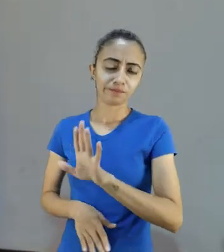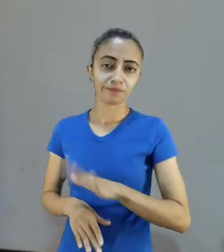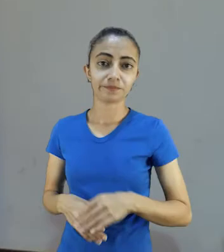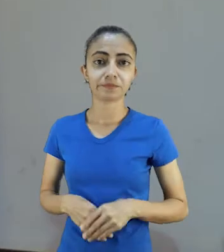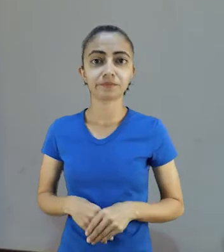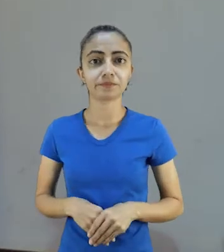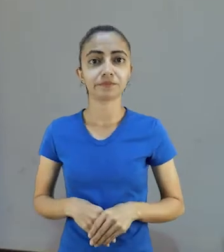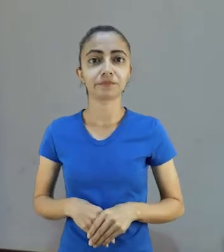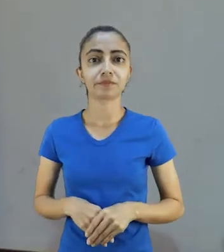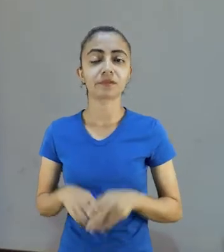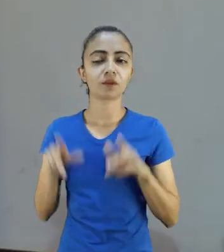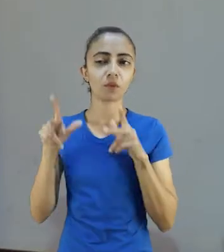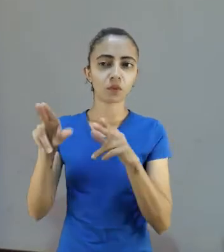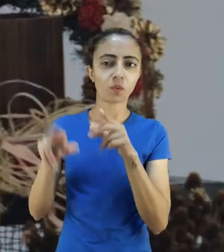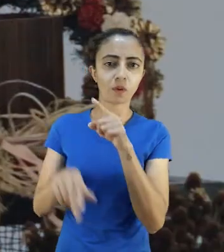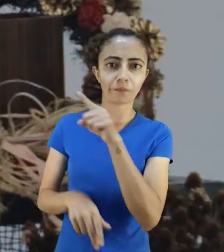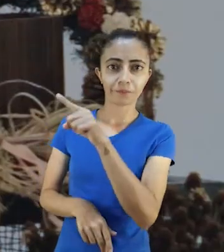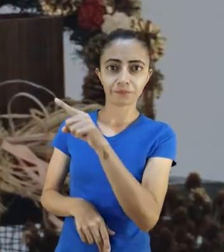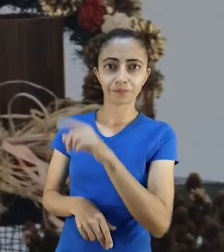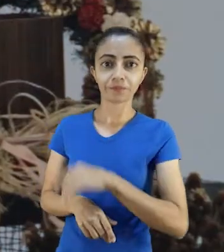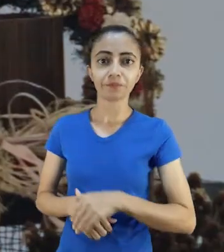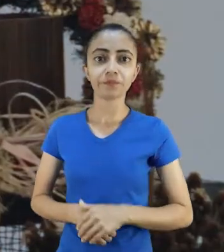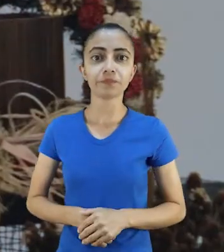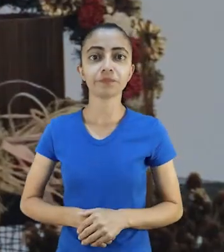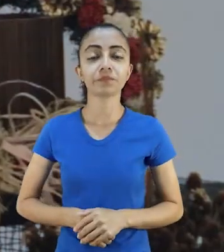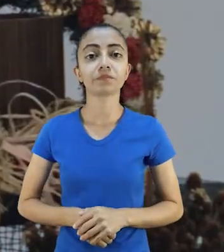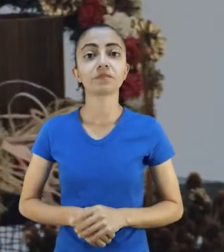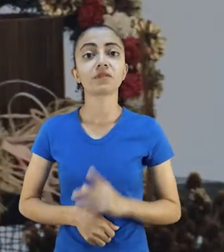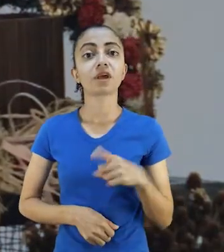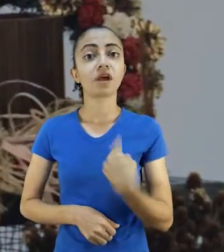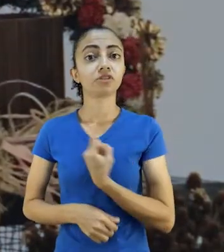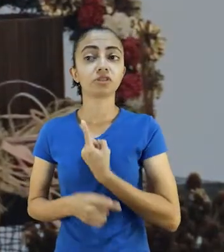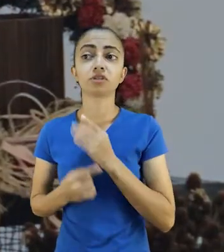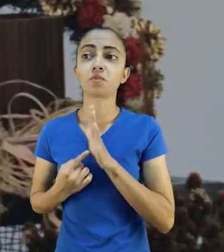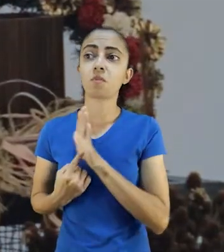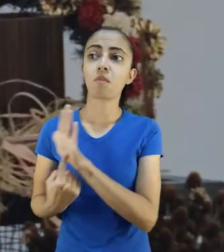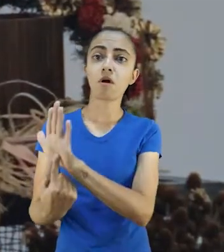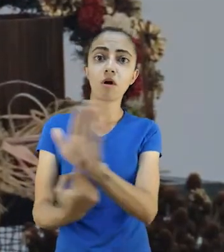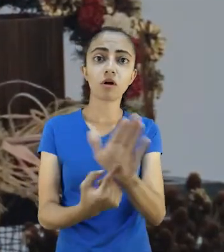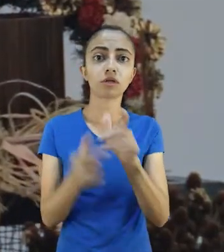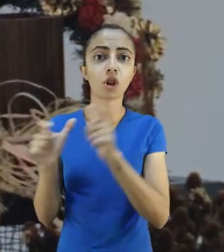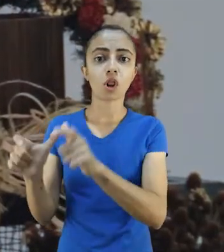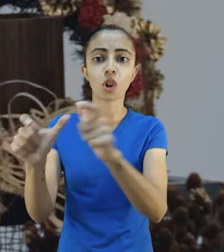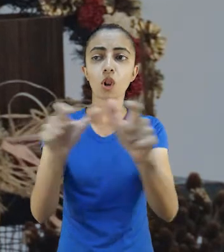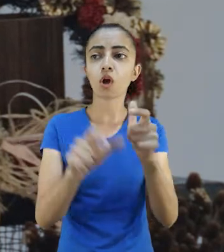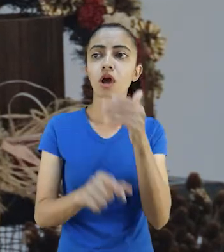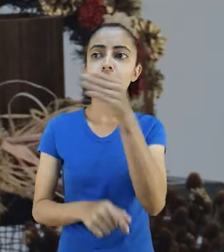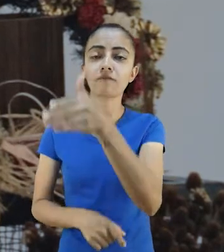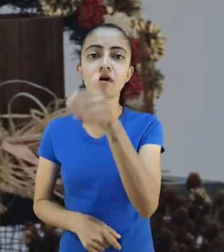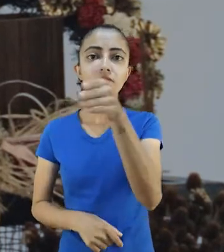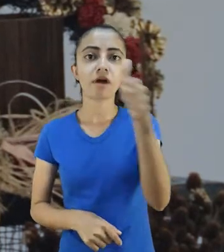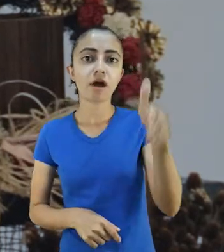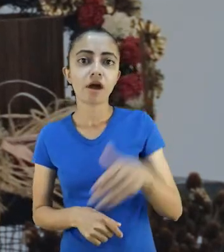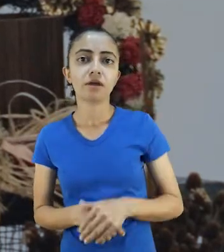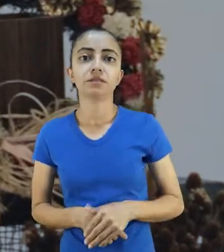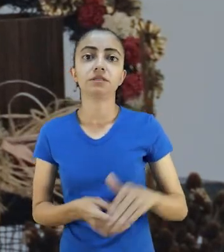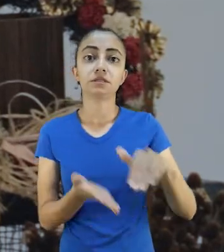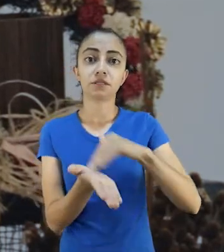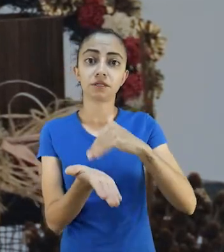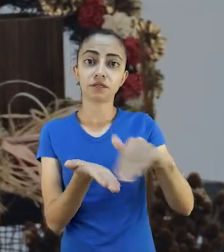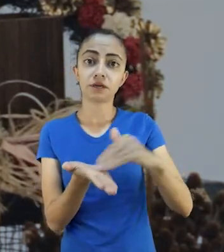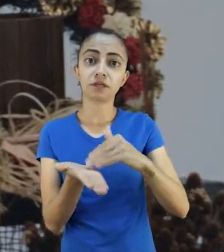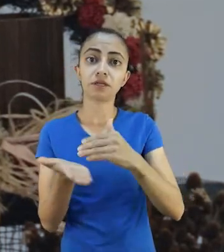Mas vai ficar igual essa daí. A gente faz muita exposição, né? Vai pra fora. A secretaria convida a gente,